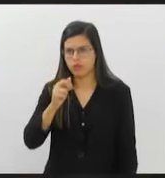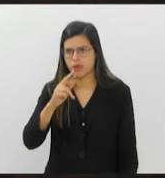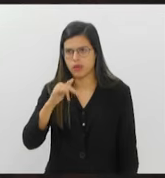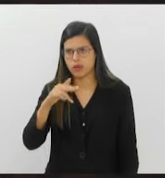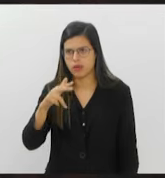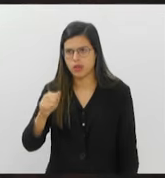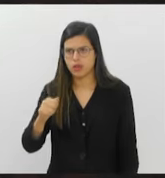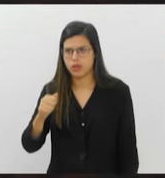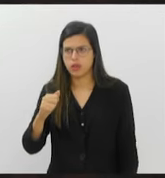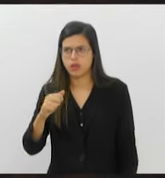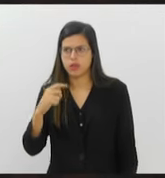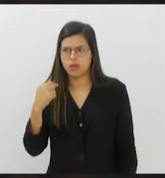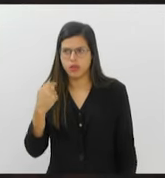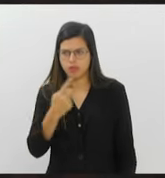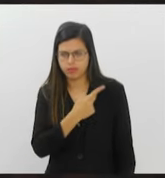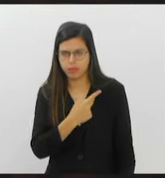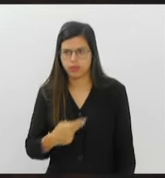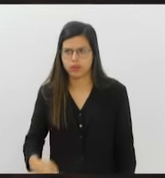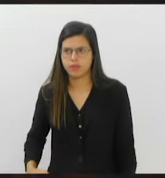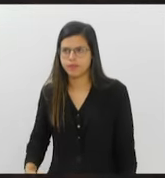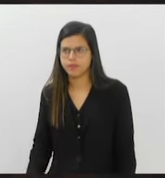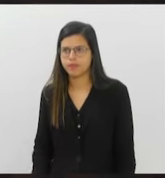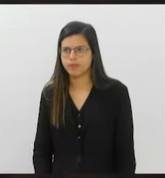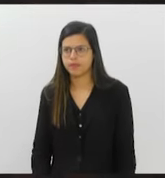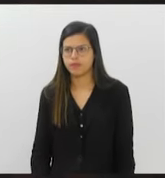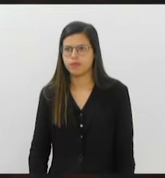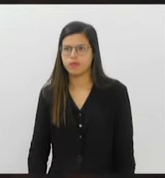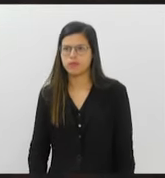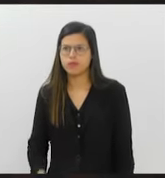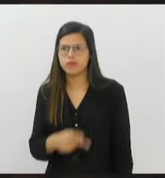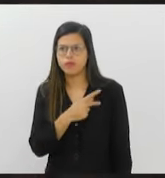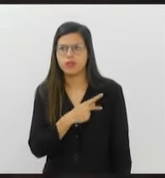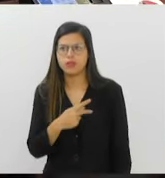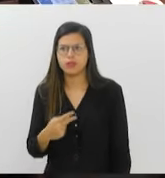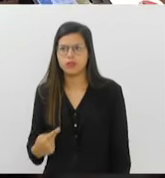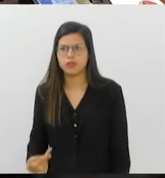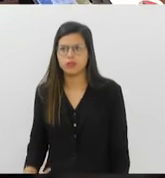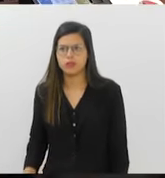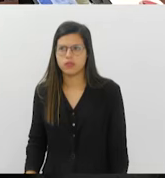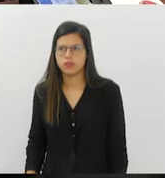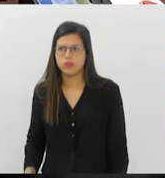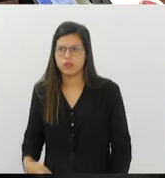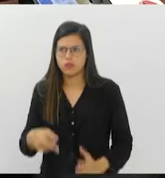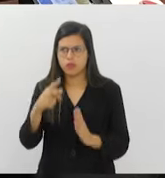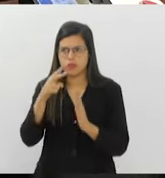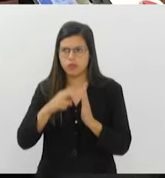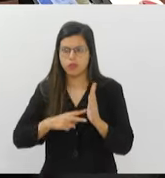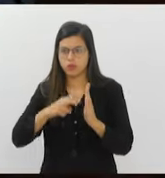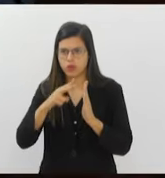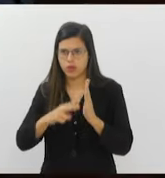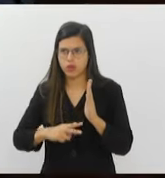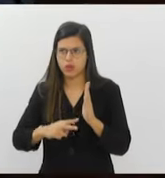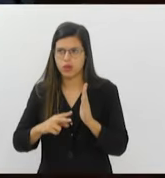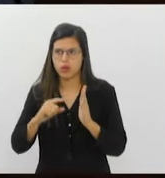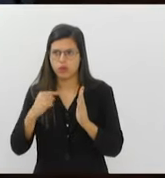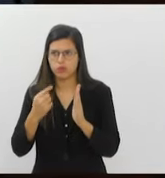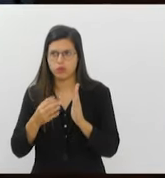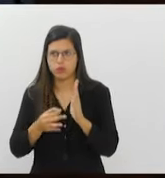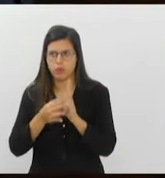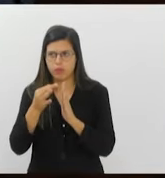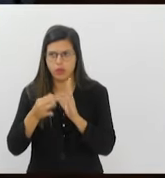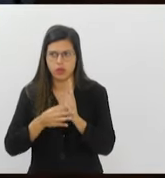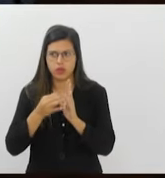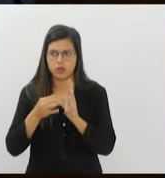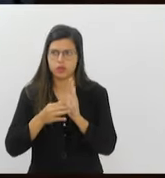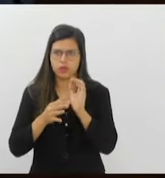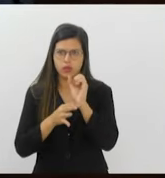nossa presidenta. Presidente, vou ler aqui o nosso parecer da Comissão